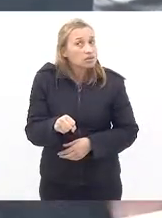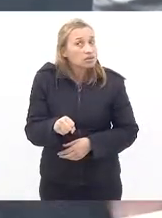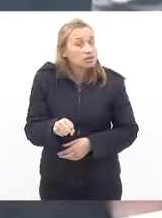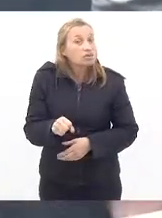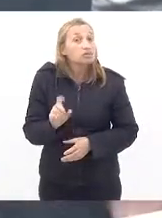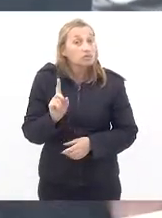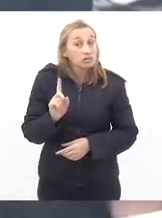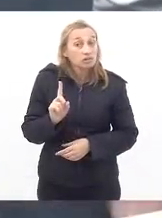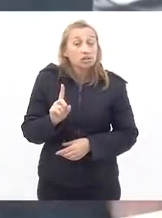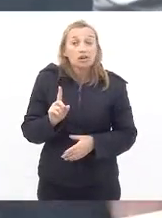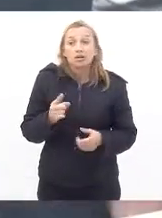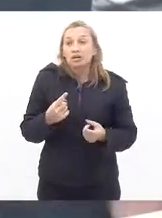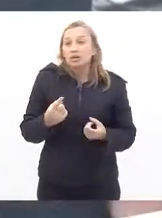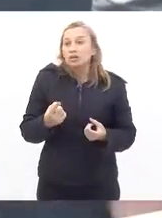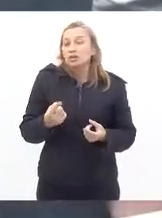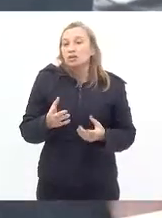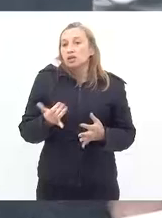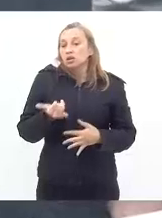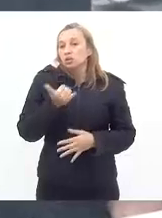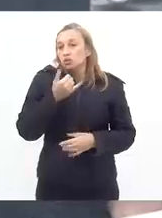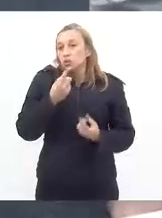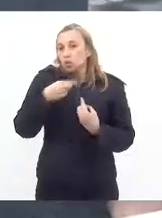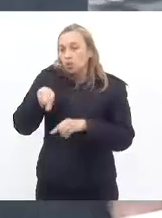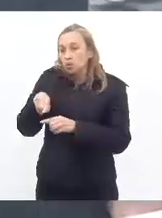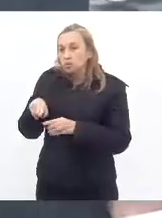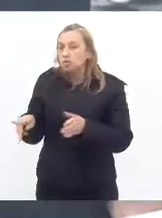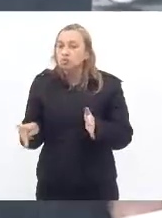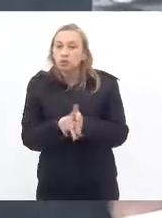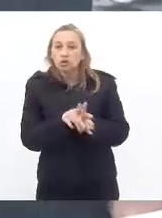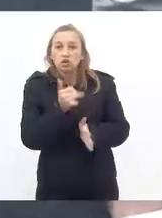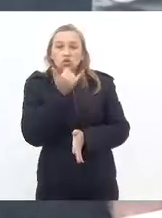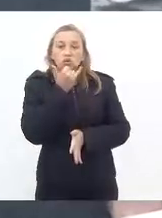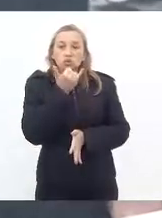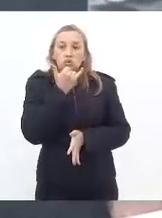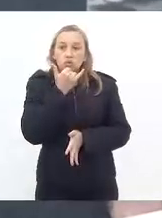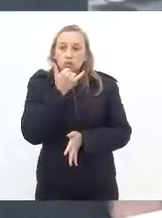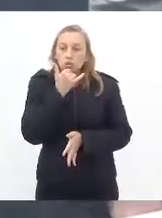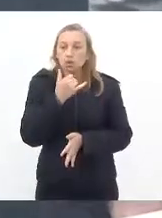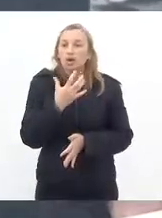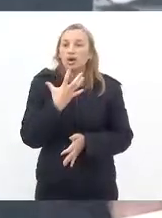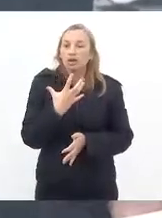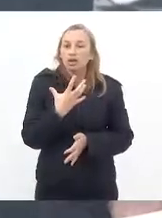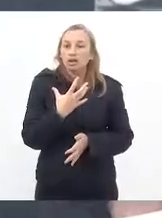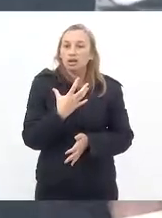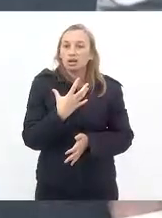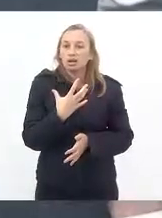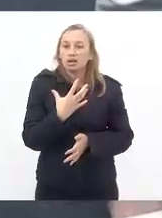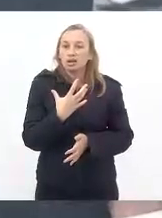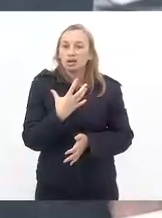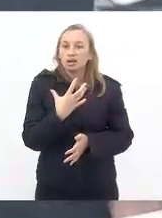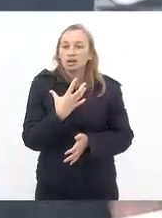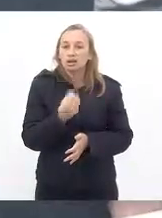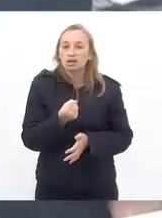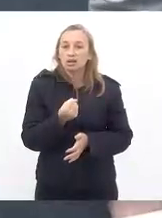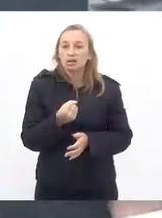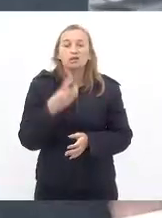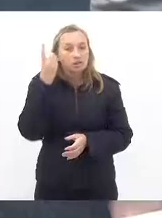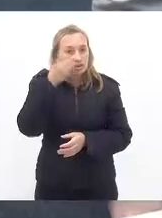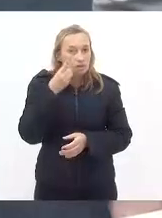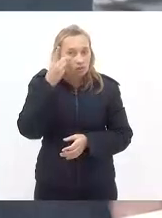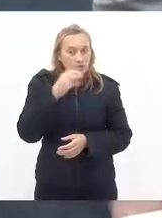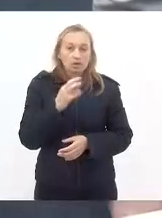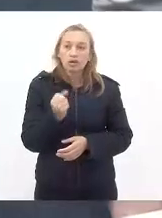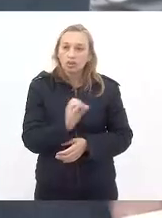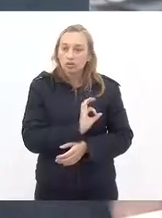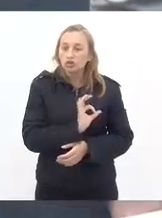né Por onde desculpa contrários ao projeto favoráveis afetadas deputada massa